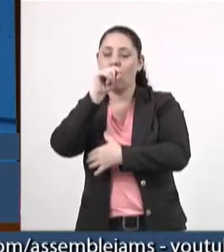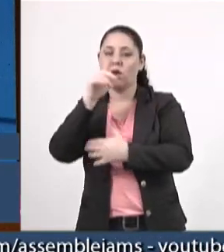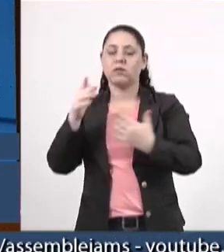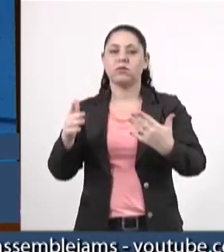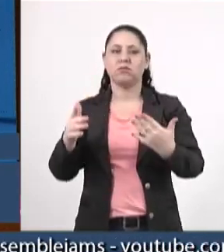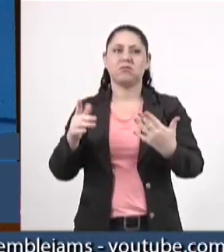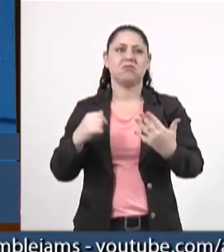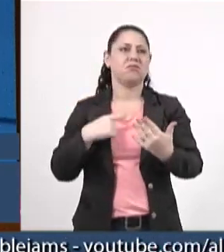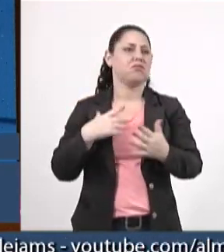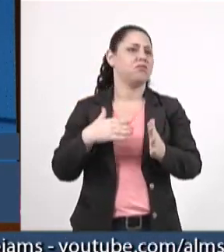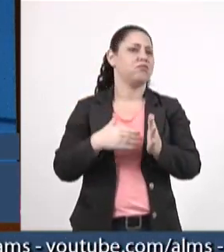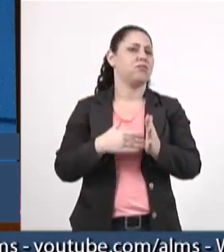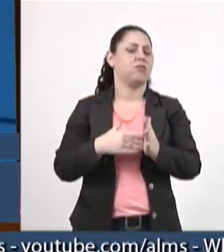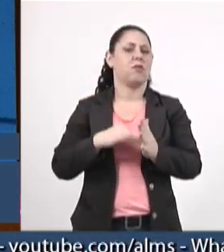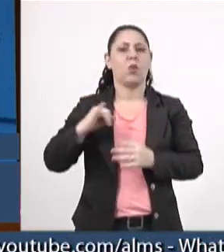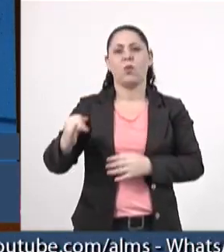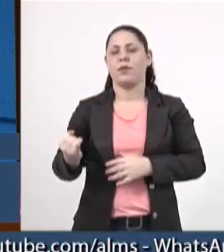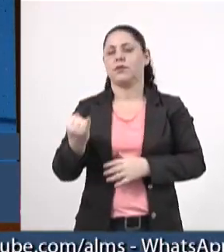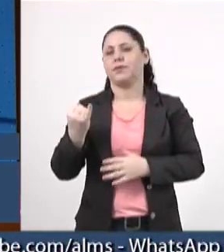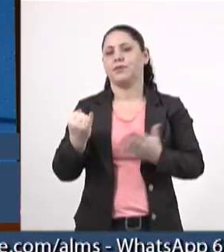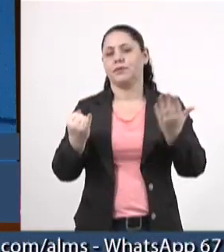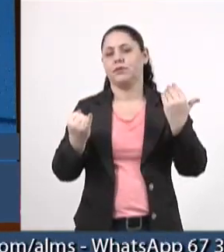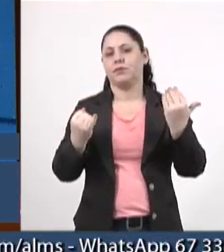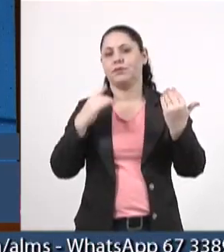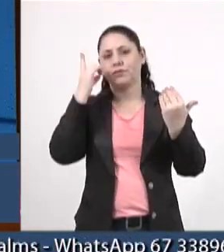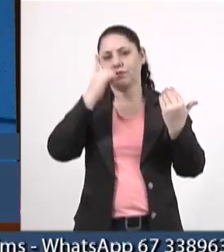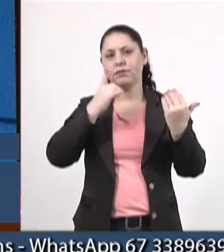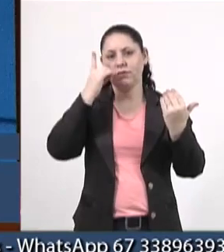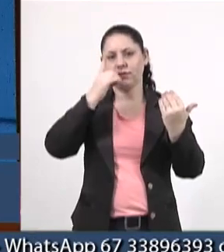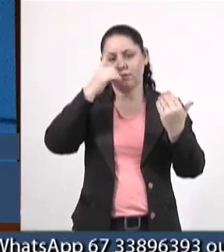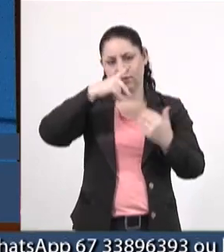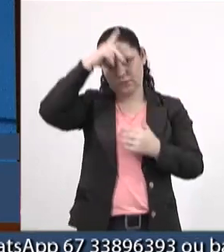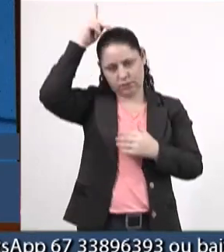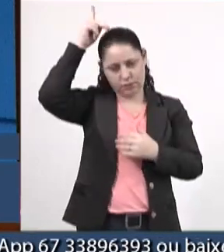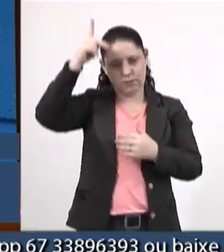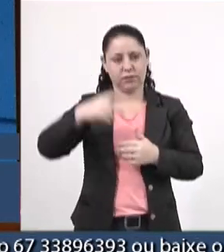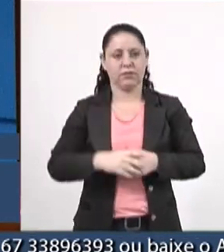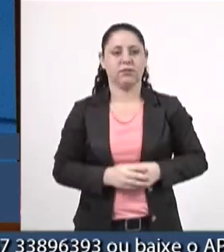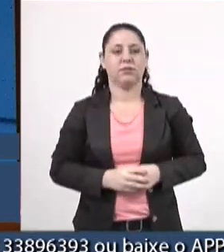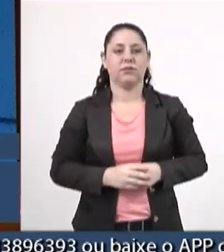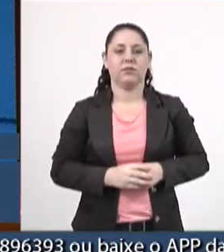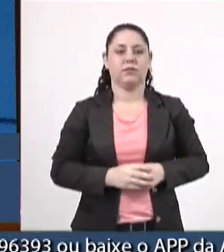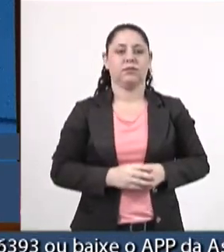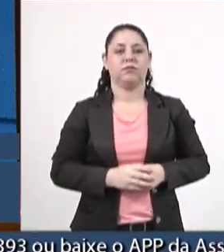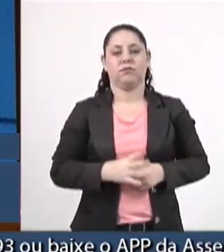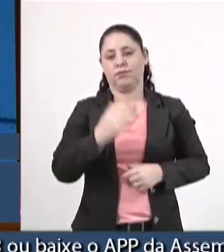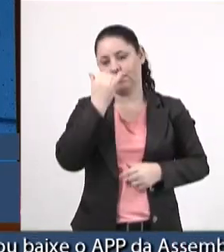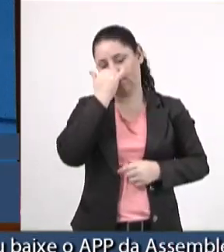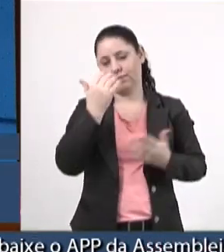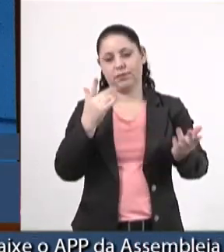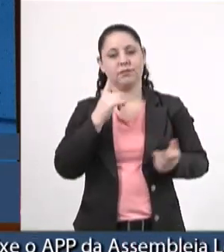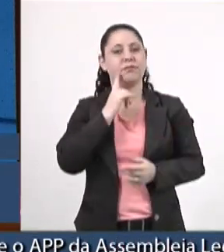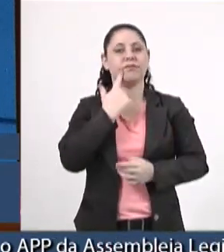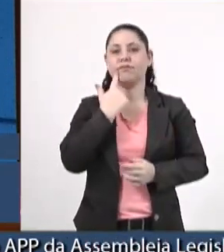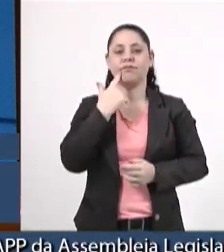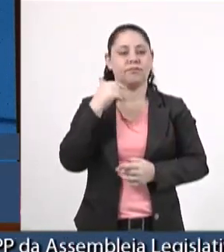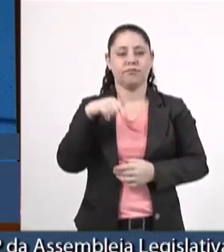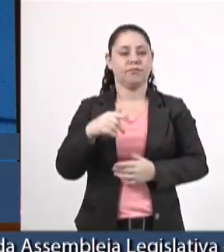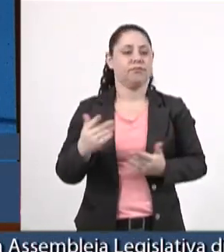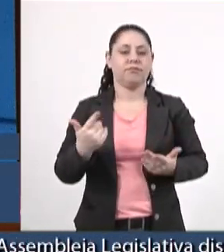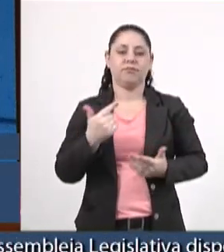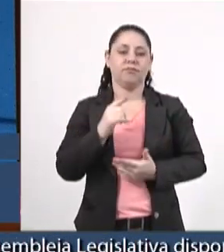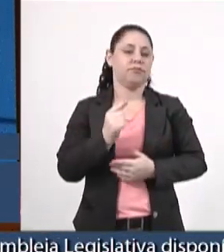Eu até naquela oportunidade, deputado Paulo Correia, pena que o deputado Londres Machado não se encontra